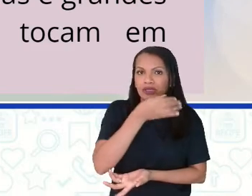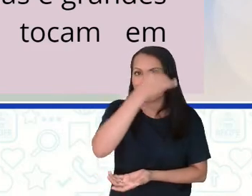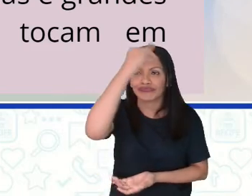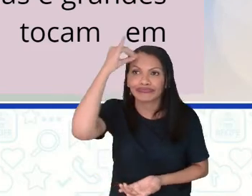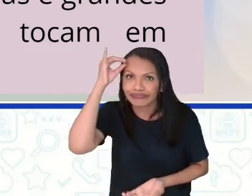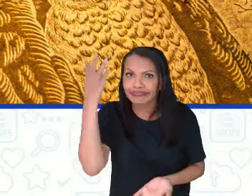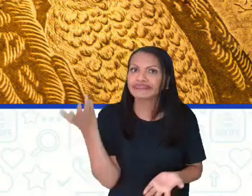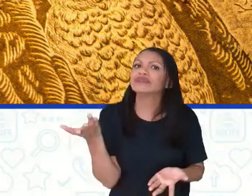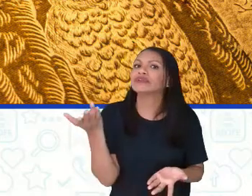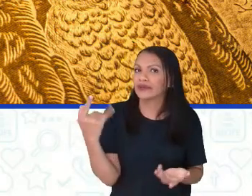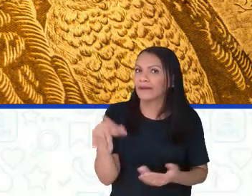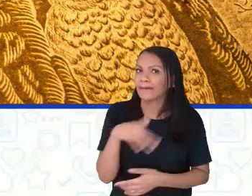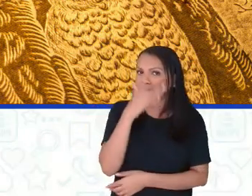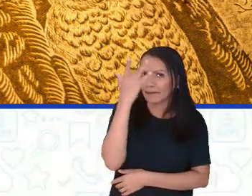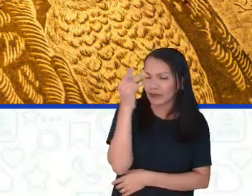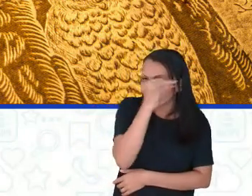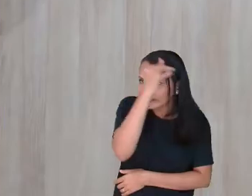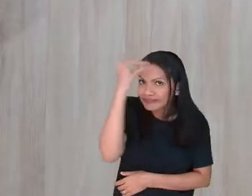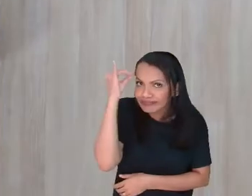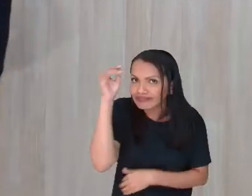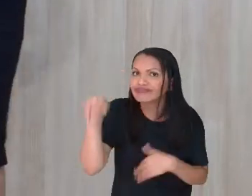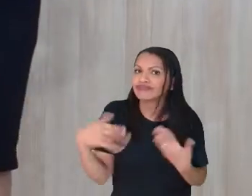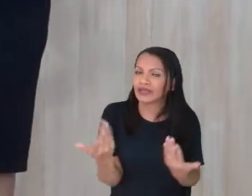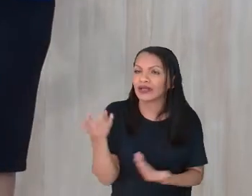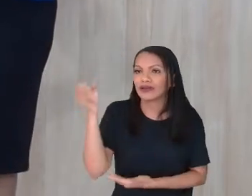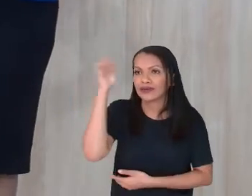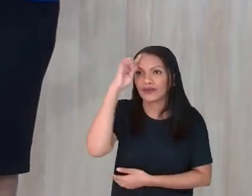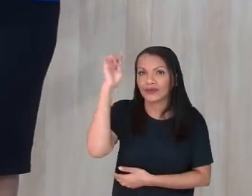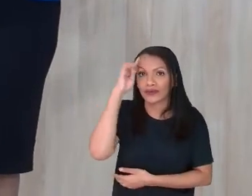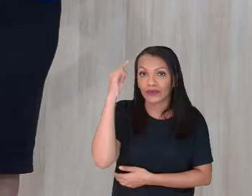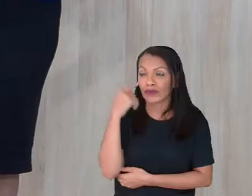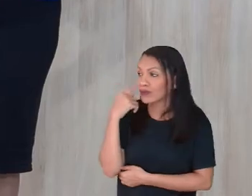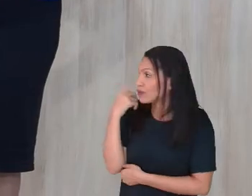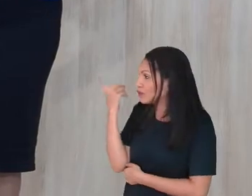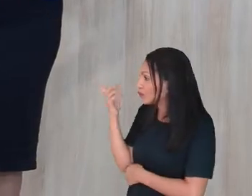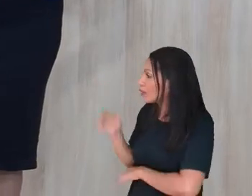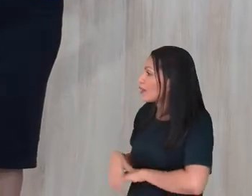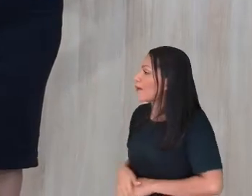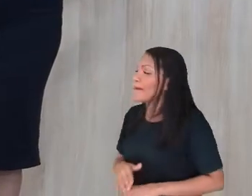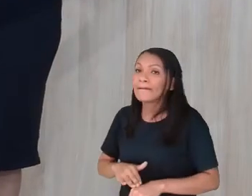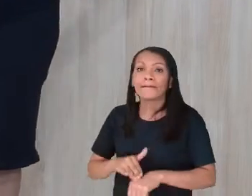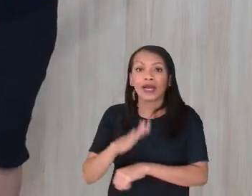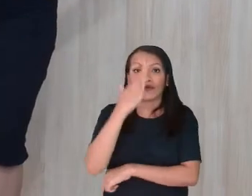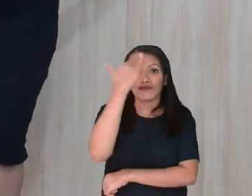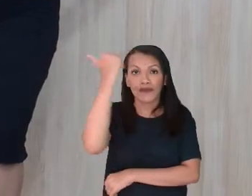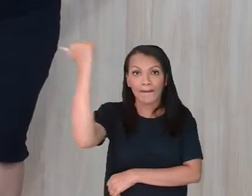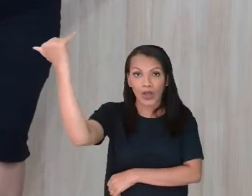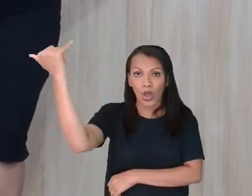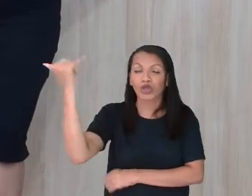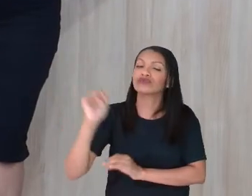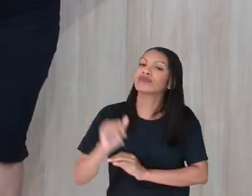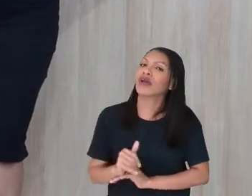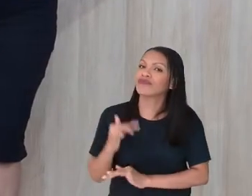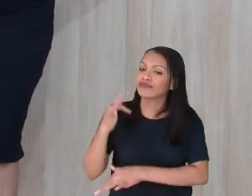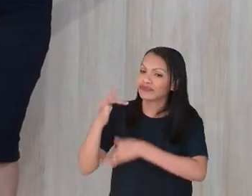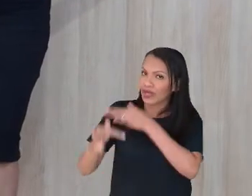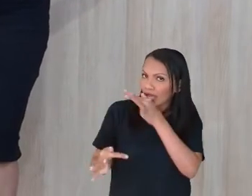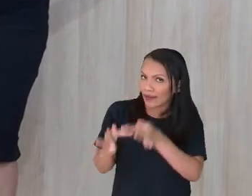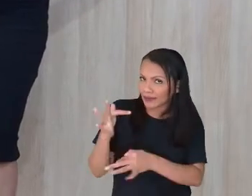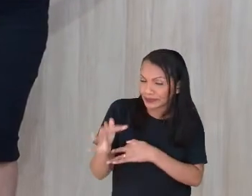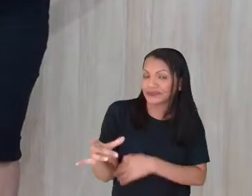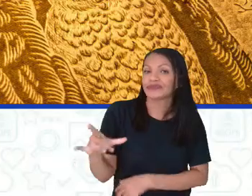em situações do dia a dia. E aí eu trouxe uma das mais famosas, A Raposa e as Uvas, que